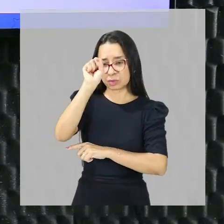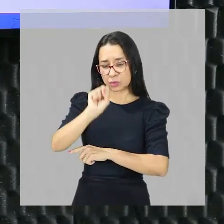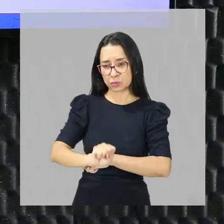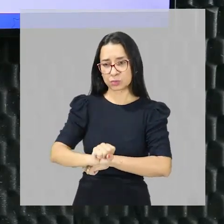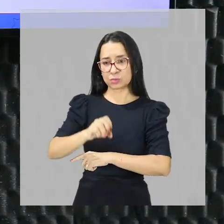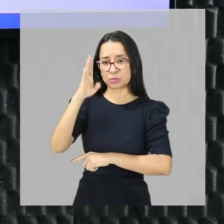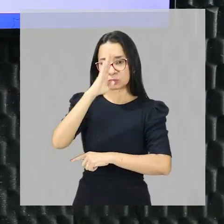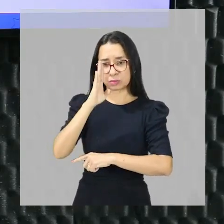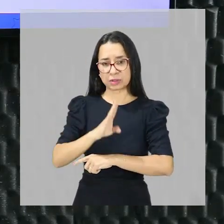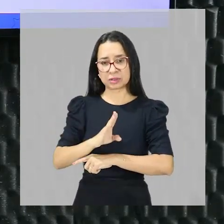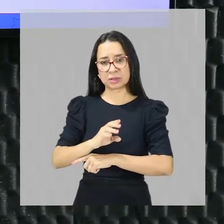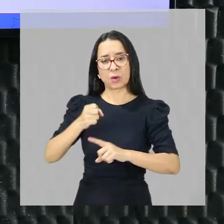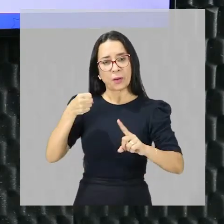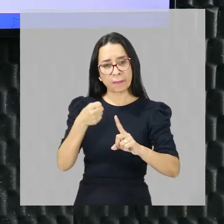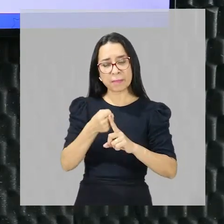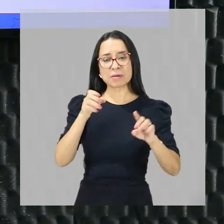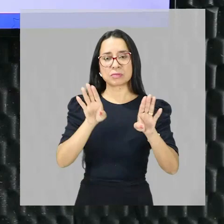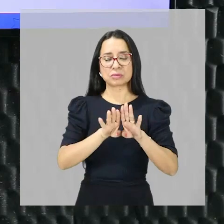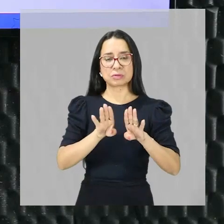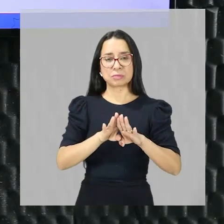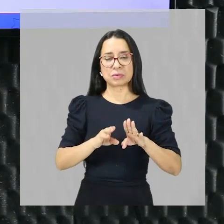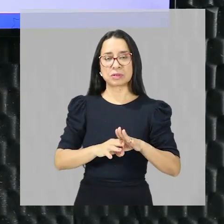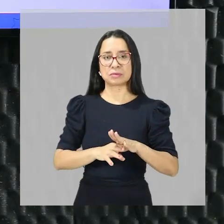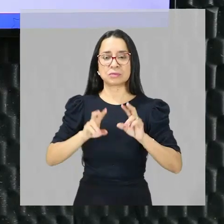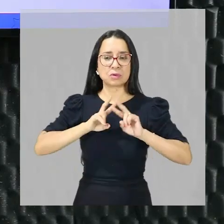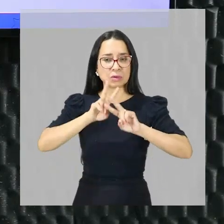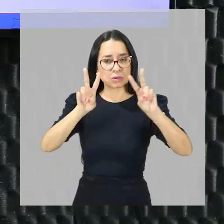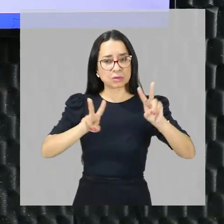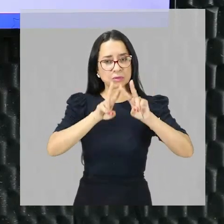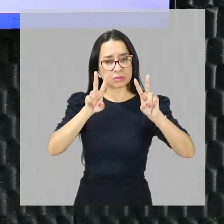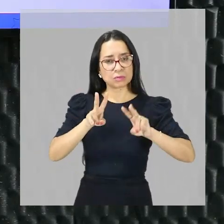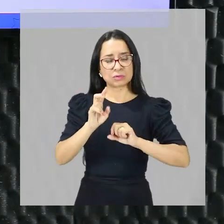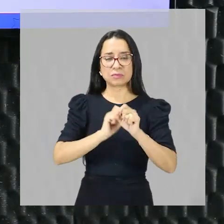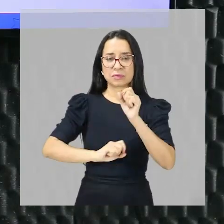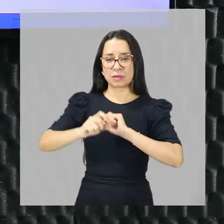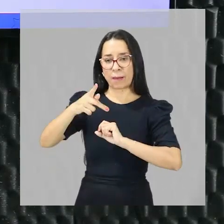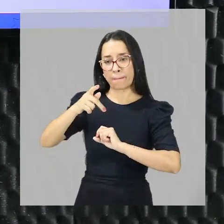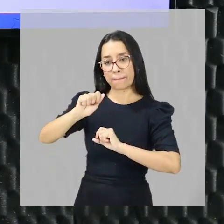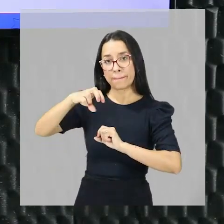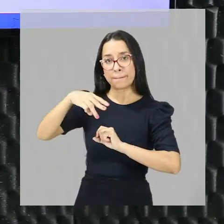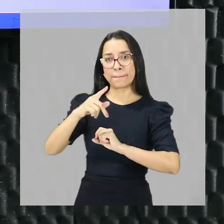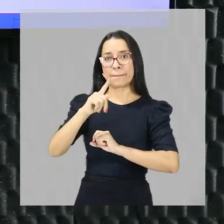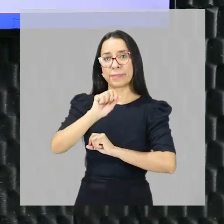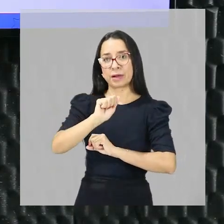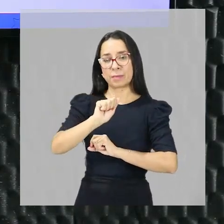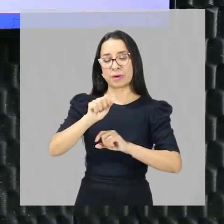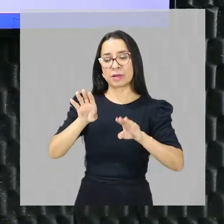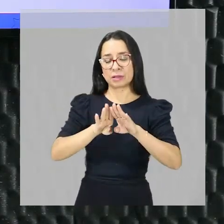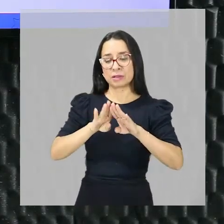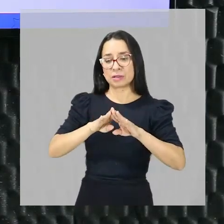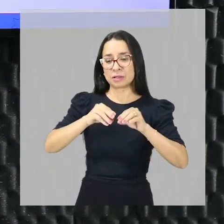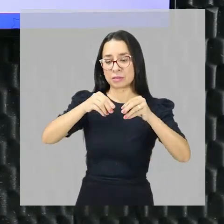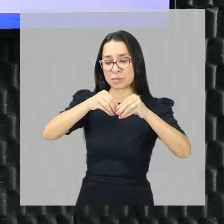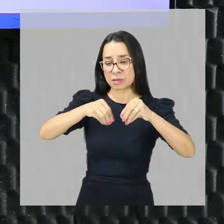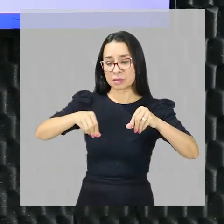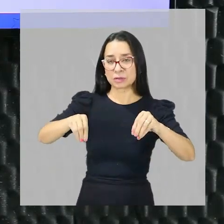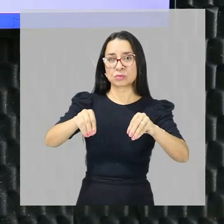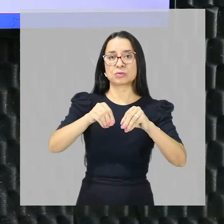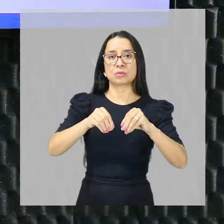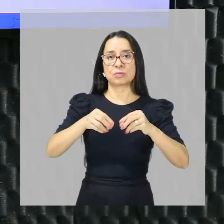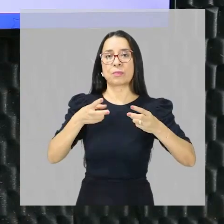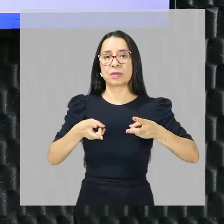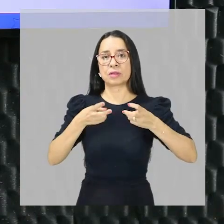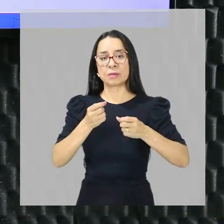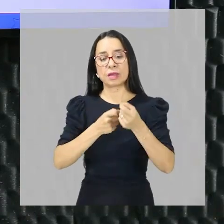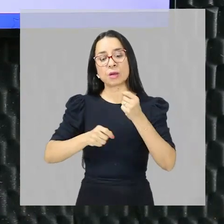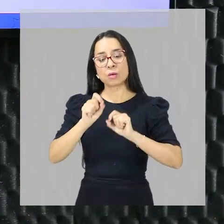os biomas, os domínios morfoclimáticos do Brasil, relativos, por exemplo, ao Pampa Gaúcho e aos solos, nós vamos perceber como característica marcante dali,